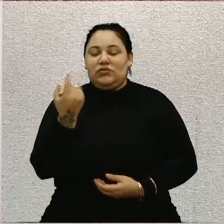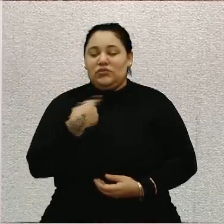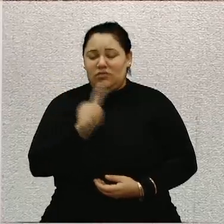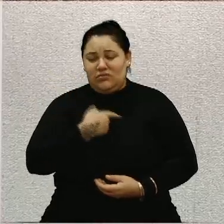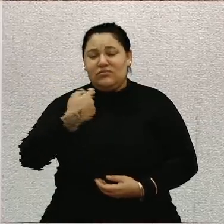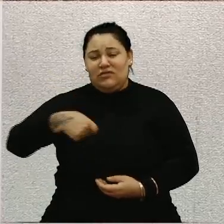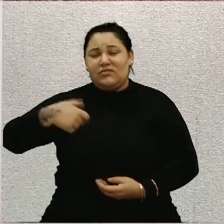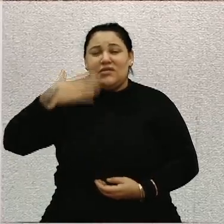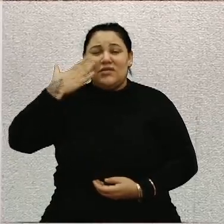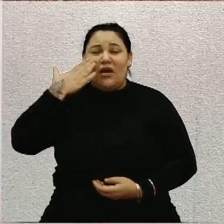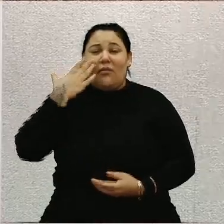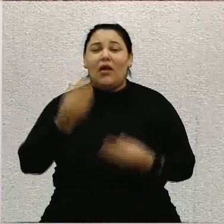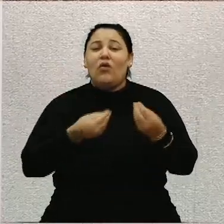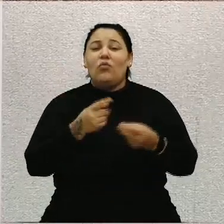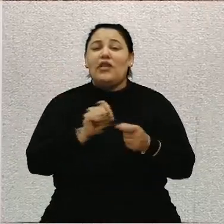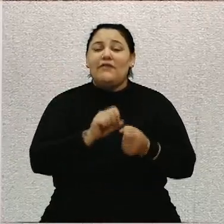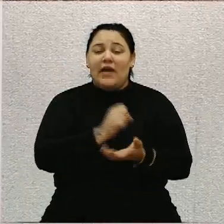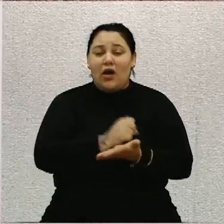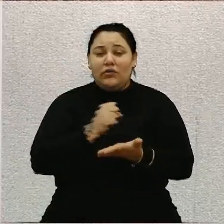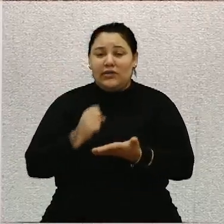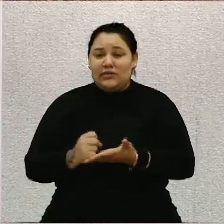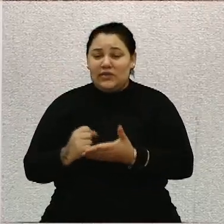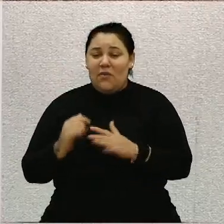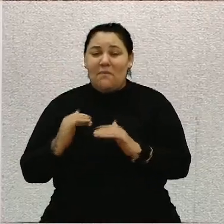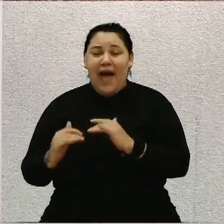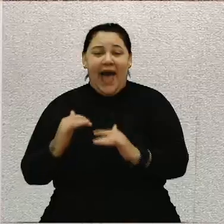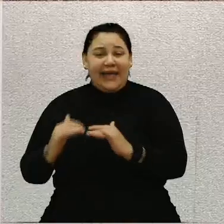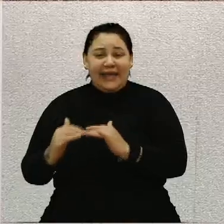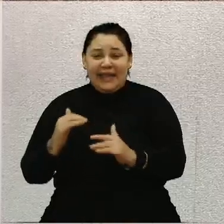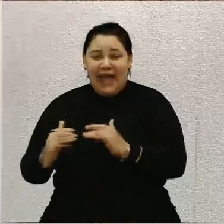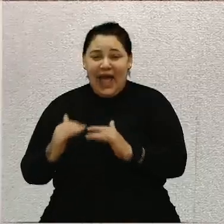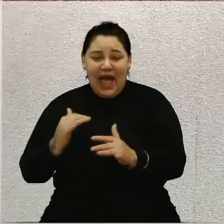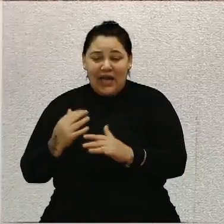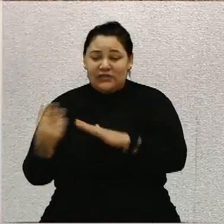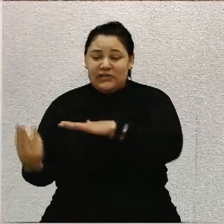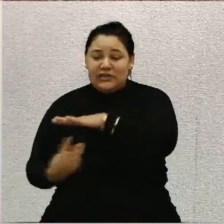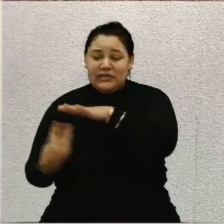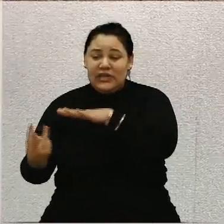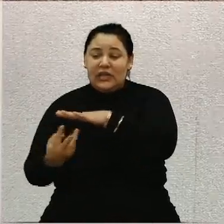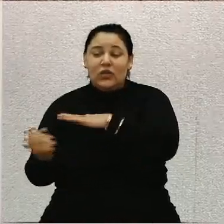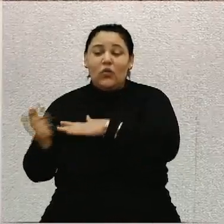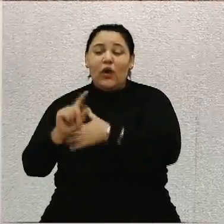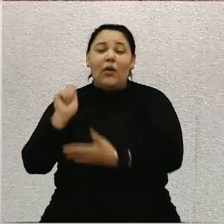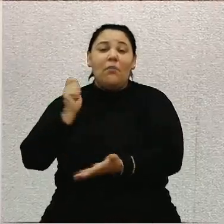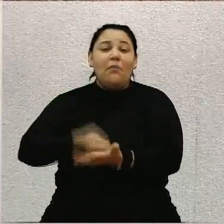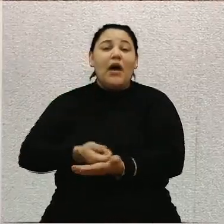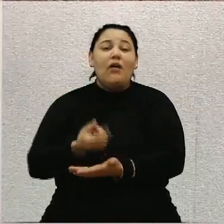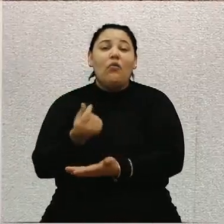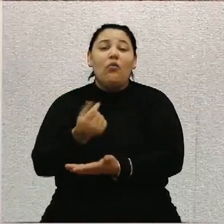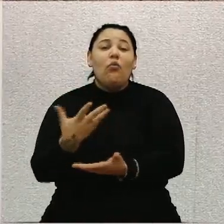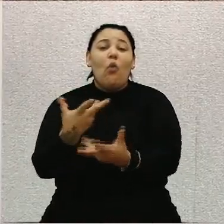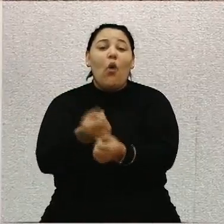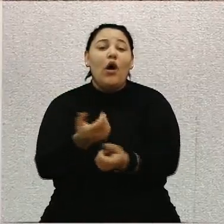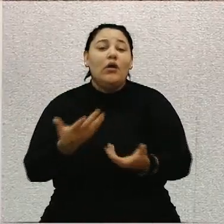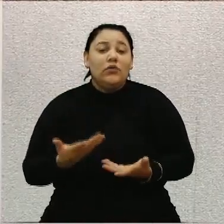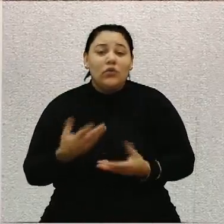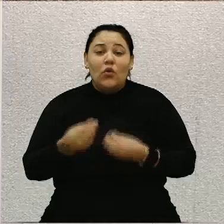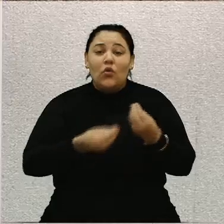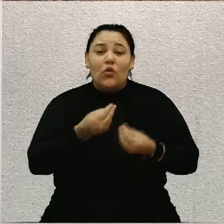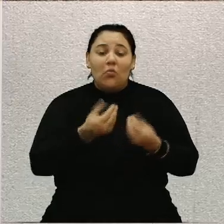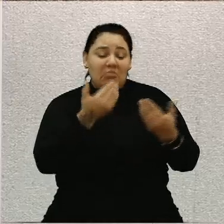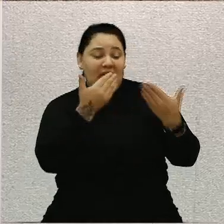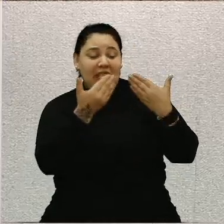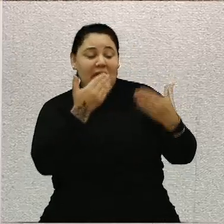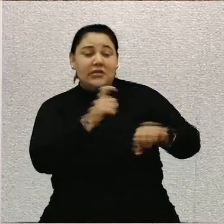sendo feitas as contratações de máquinas de terceiros no município, qual o valor que está sendo pago, como é que está sendo avaliado por hora